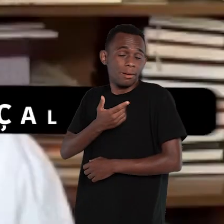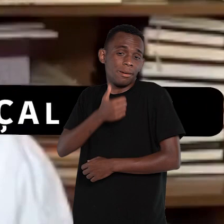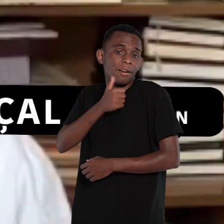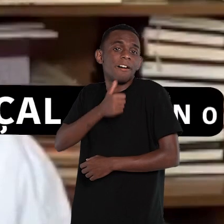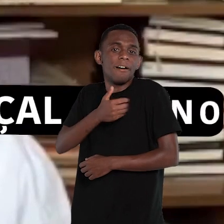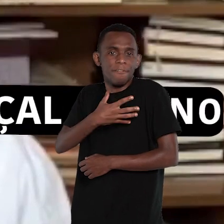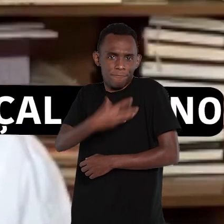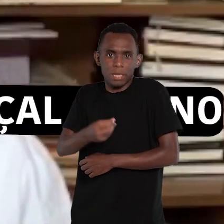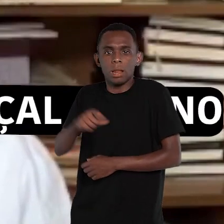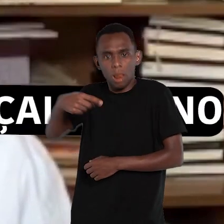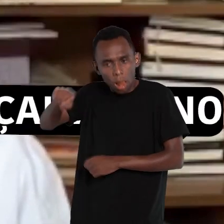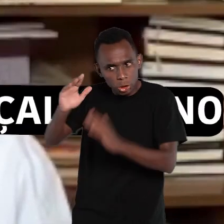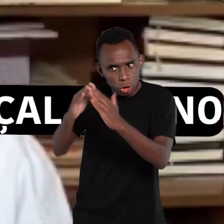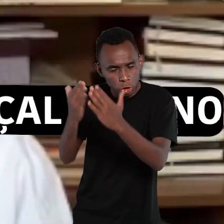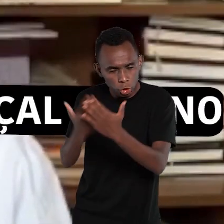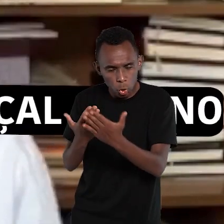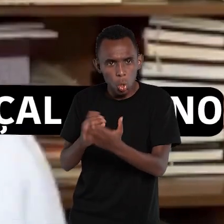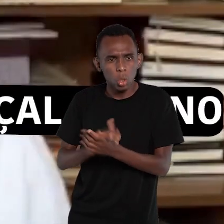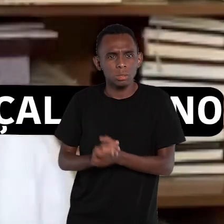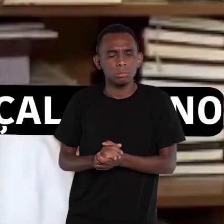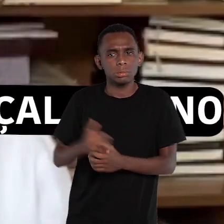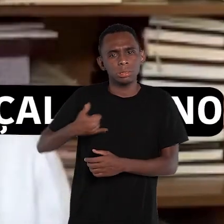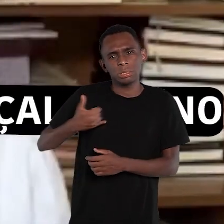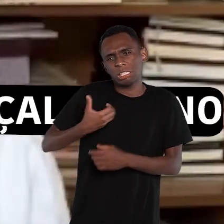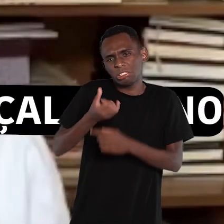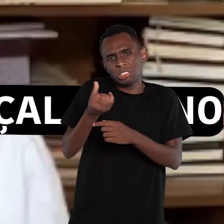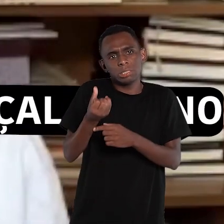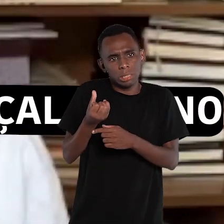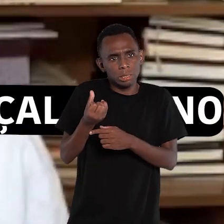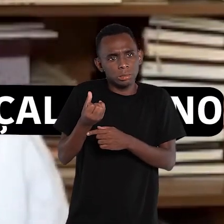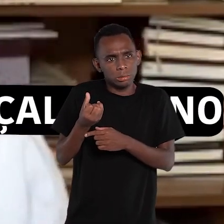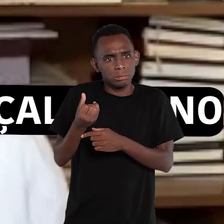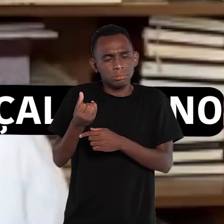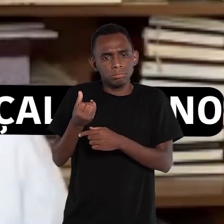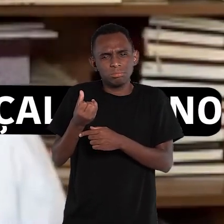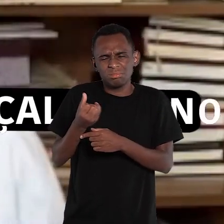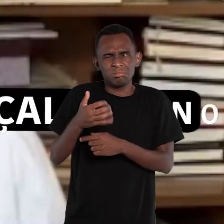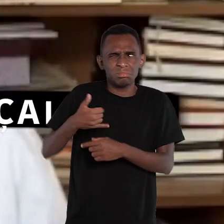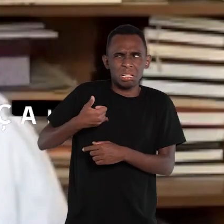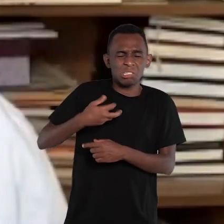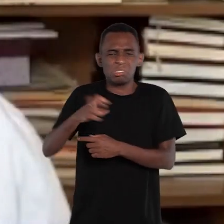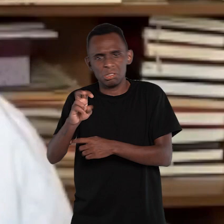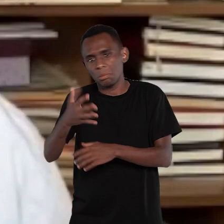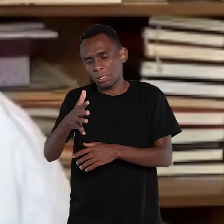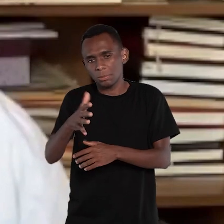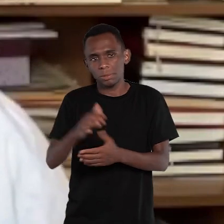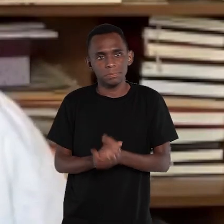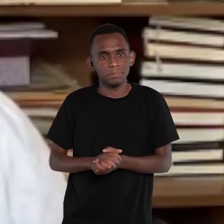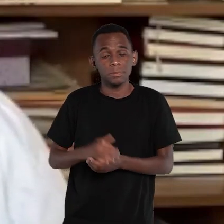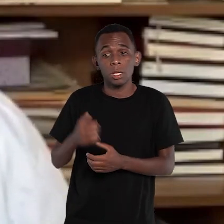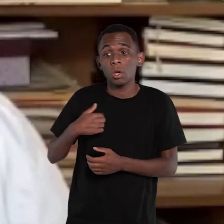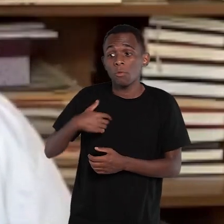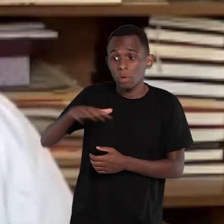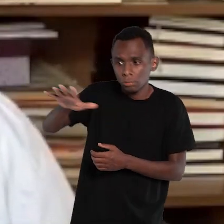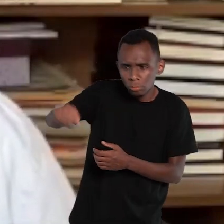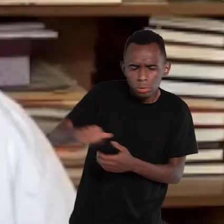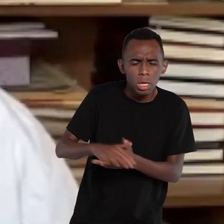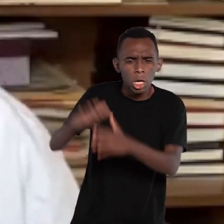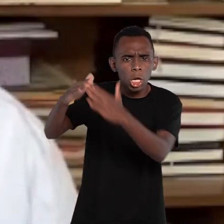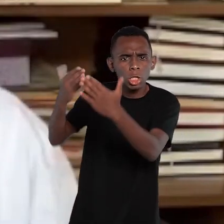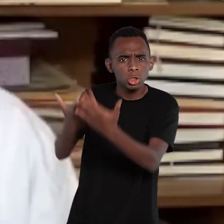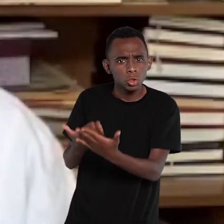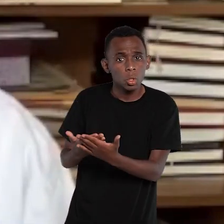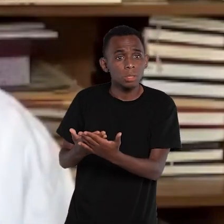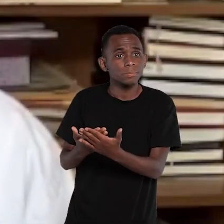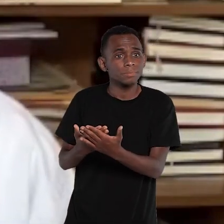escola. Minha filha tinha 6 anos, no máximo, talvez nem isso, 5 anos. Eu fui buscá-la na